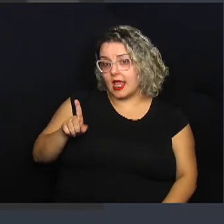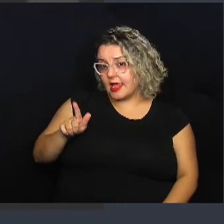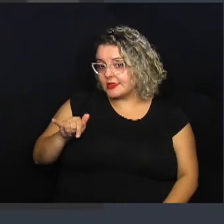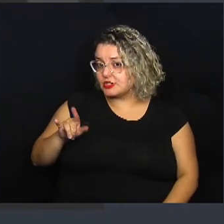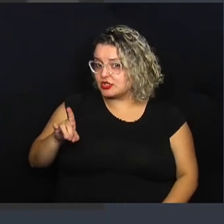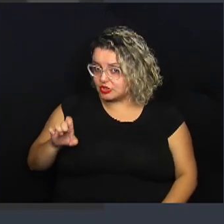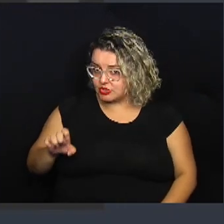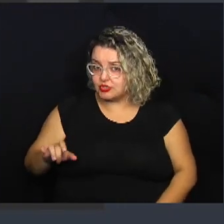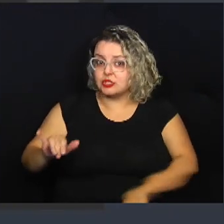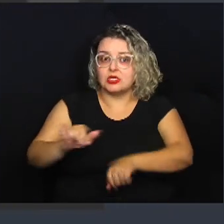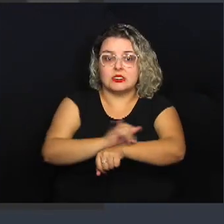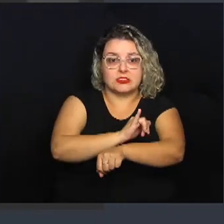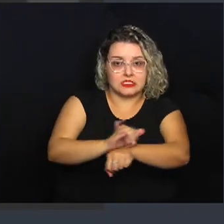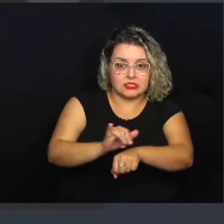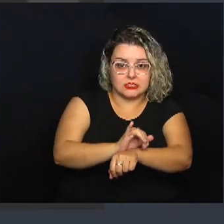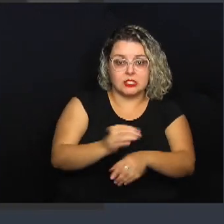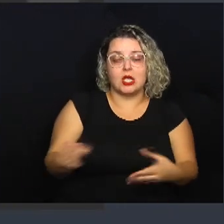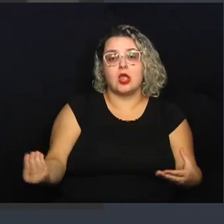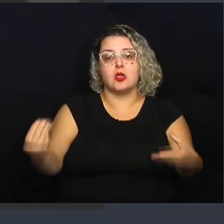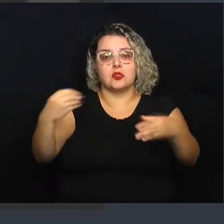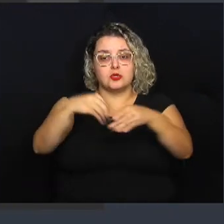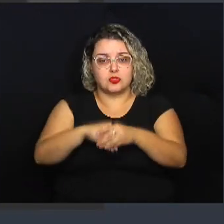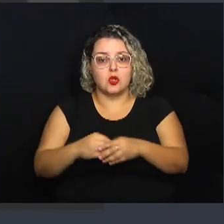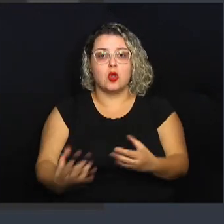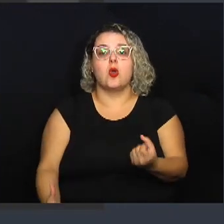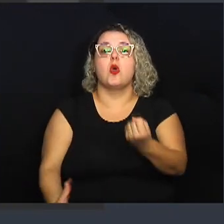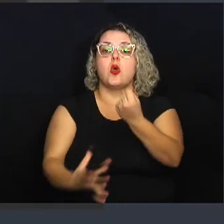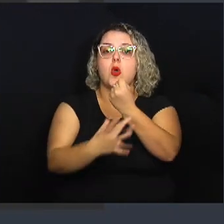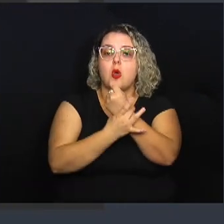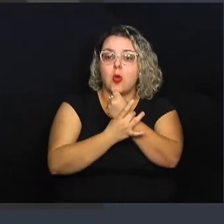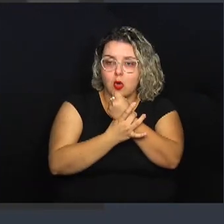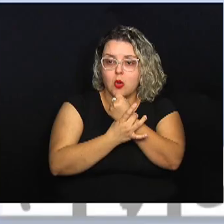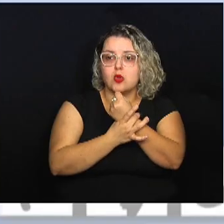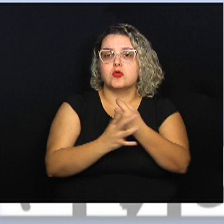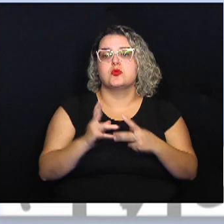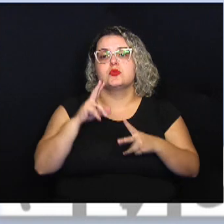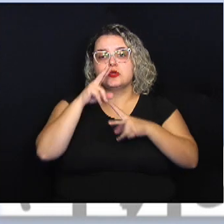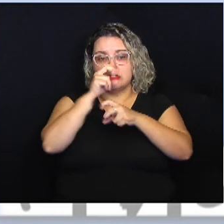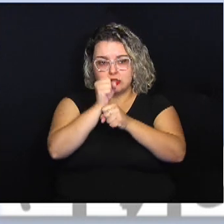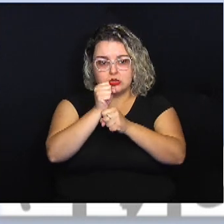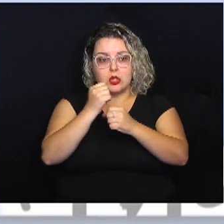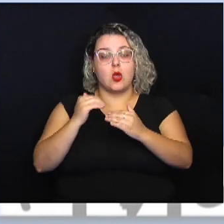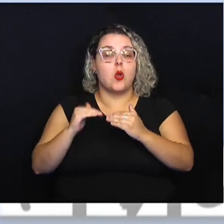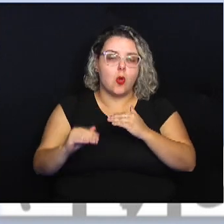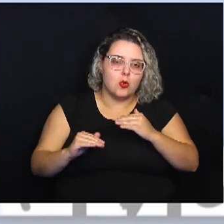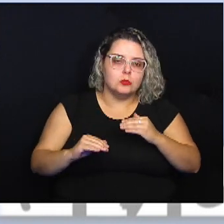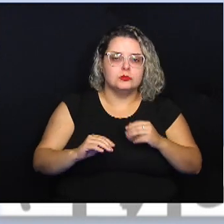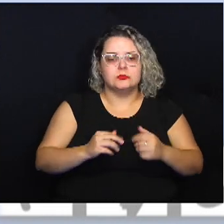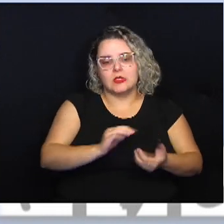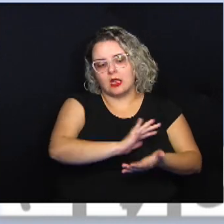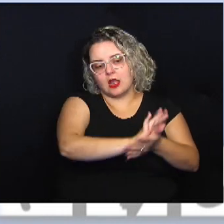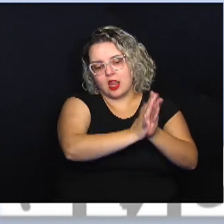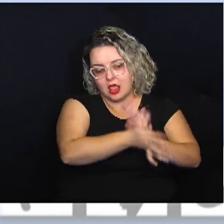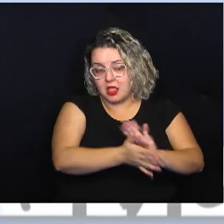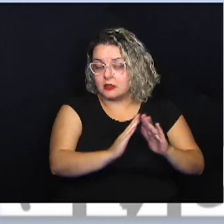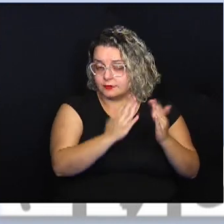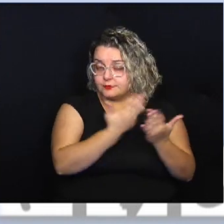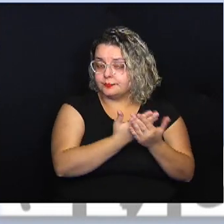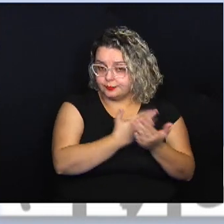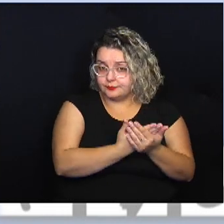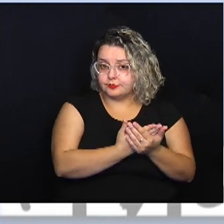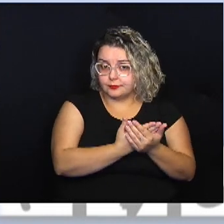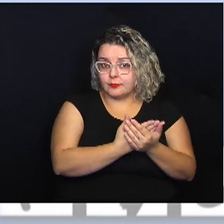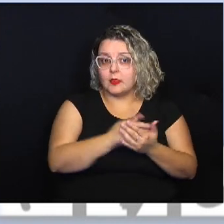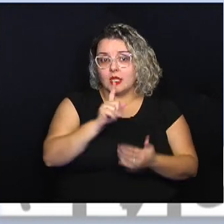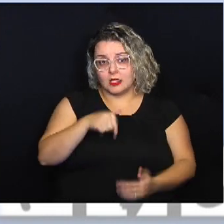Estratégia Integrada de Forças de Segurança contra Incidentes em Escolas, o protocolo envolve ações preventivas e de